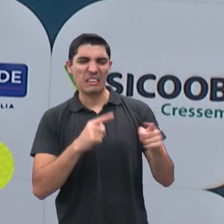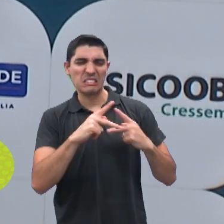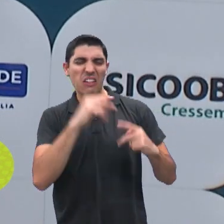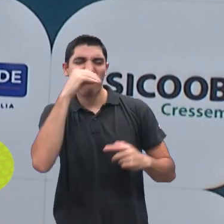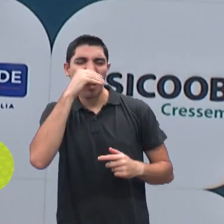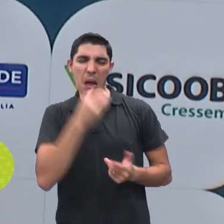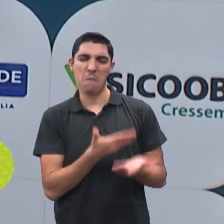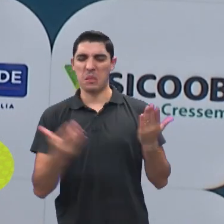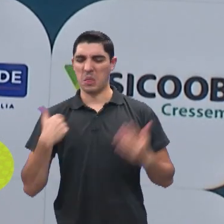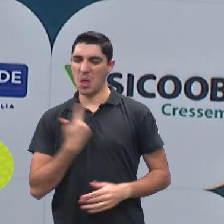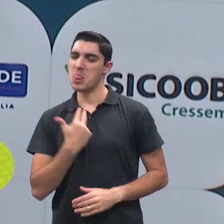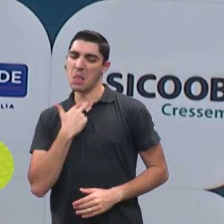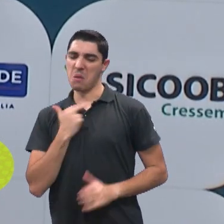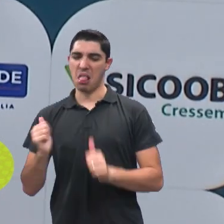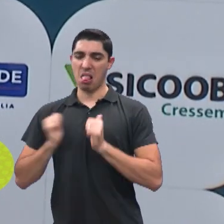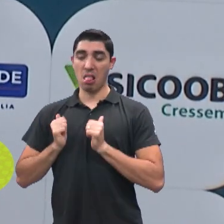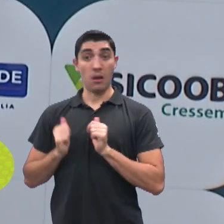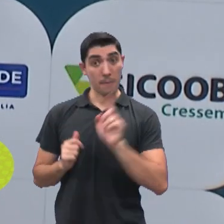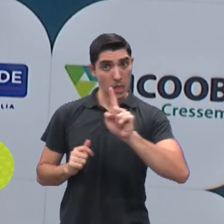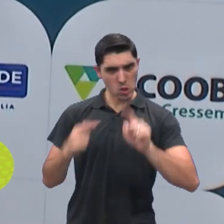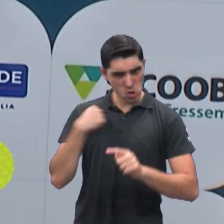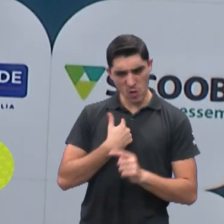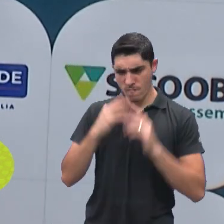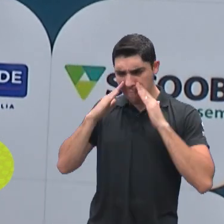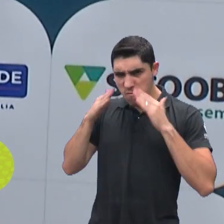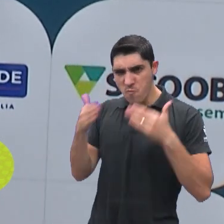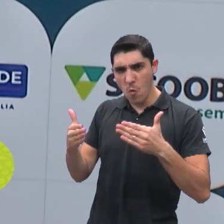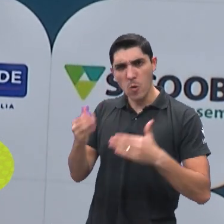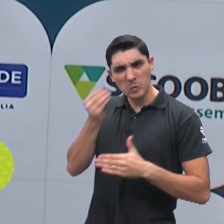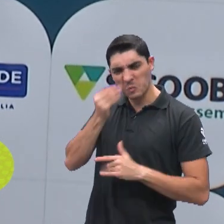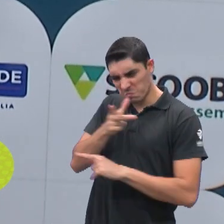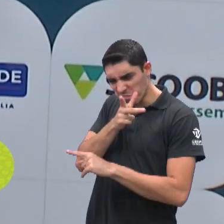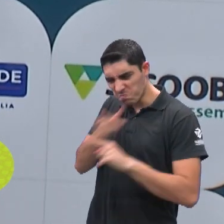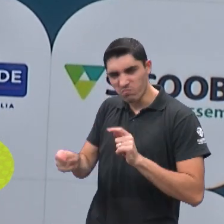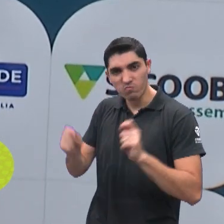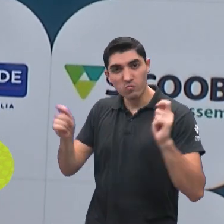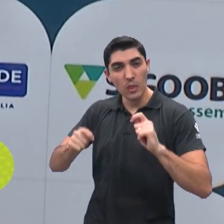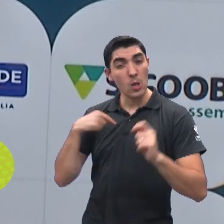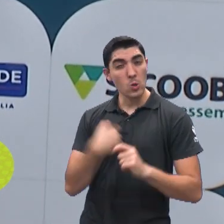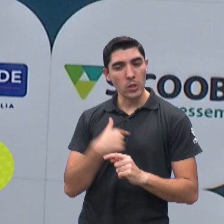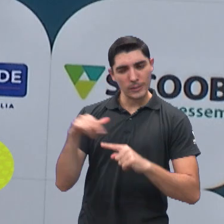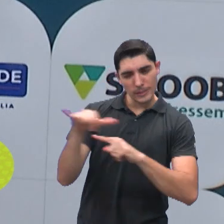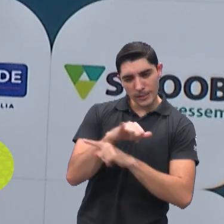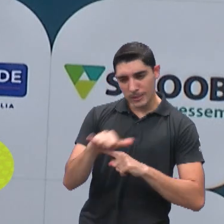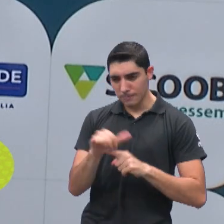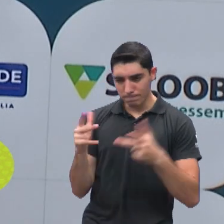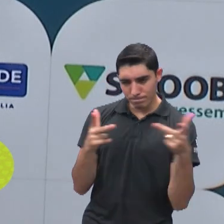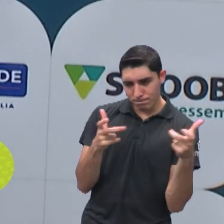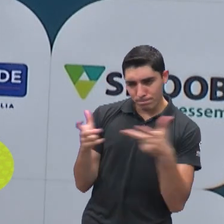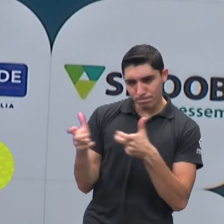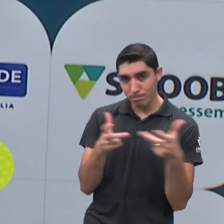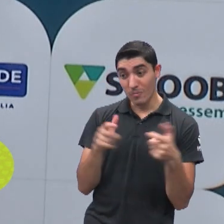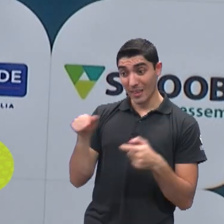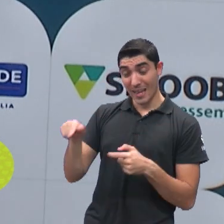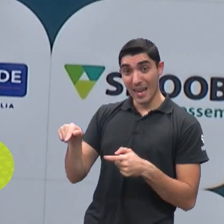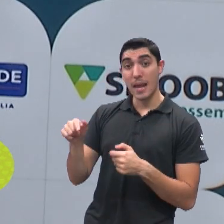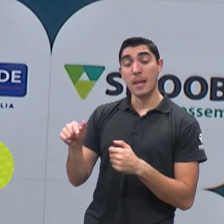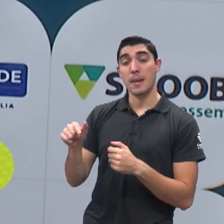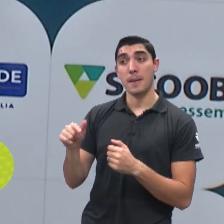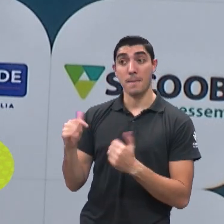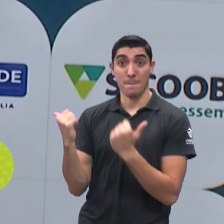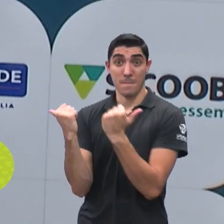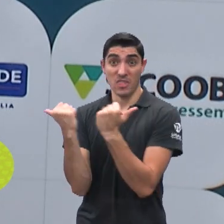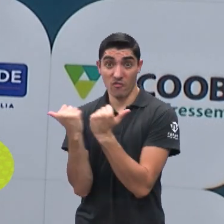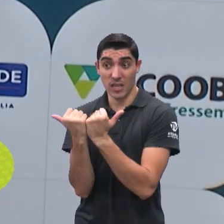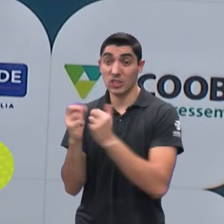saber que dá para a gente vencer, tem que acreditar. Então a gente lê bem o jogo, é uma marcação diferente, eles marcam por zona, diferente